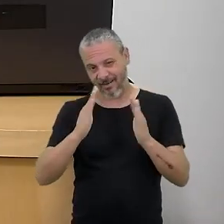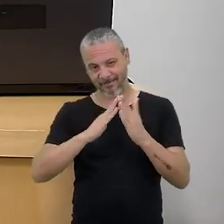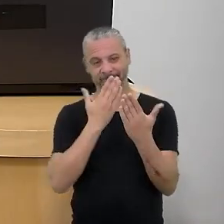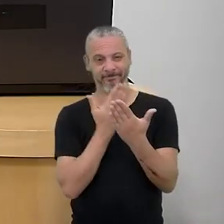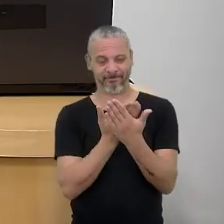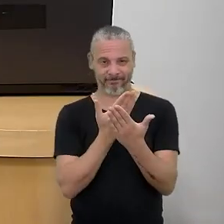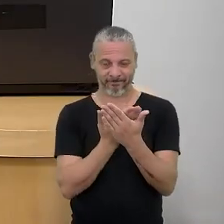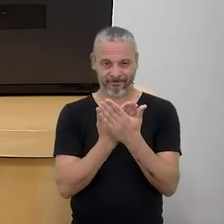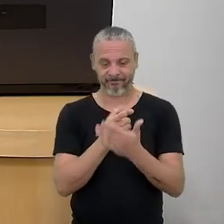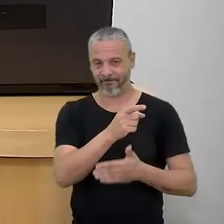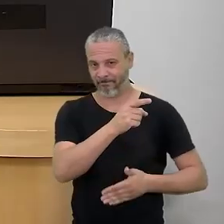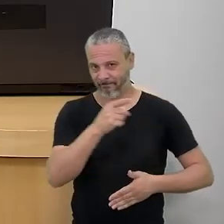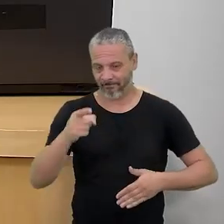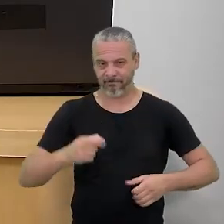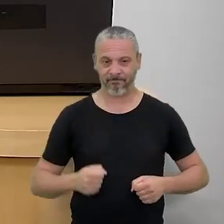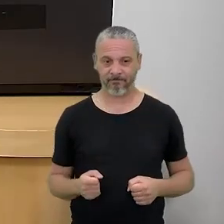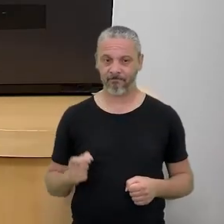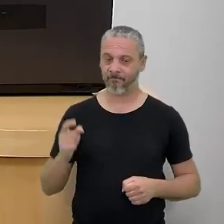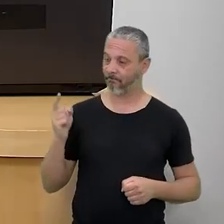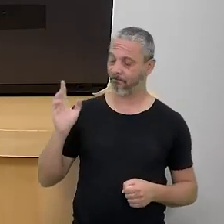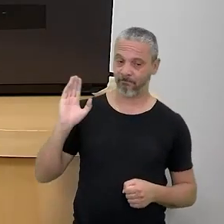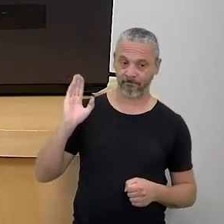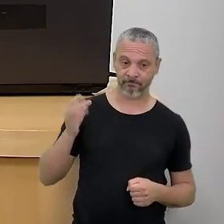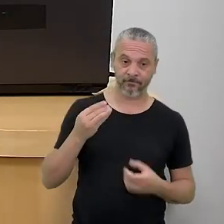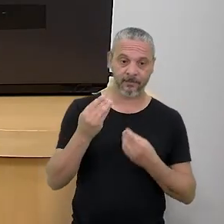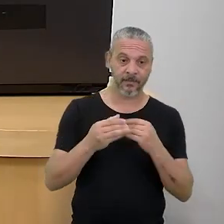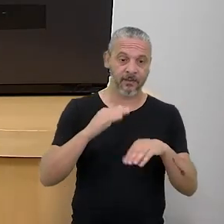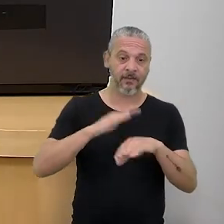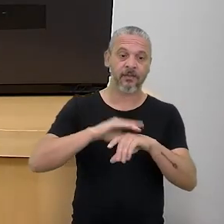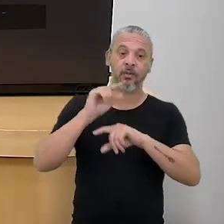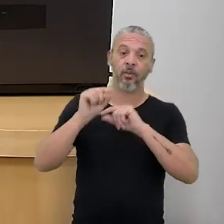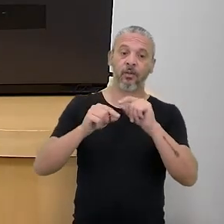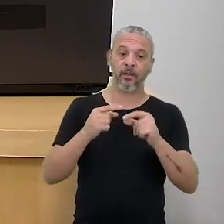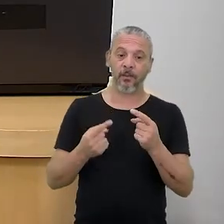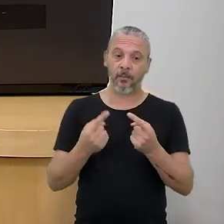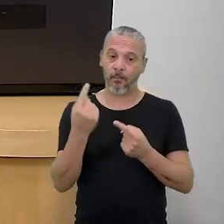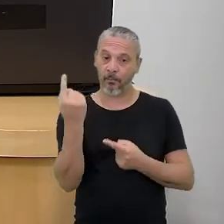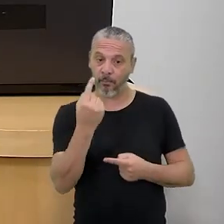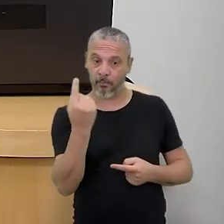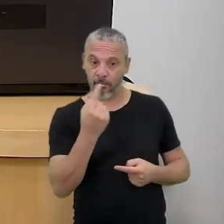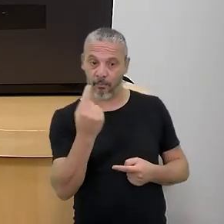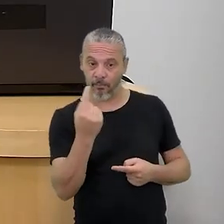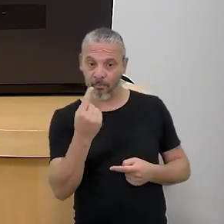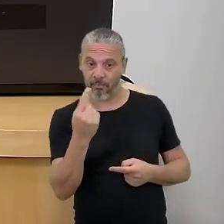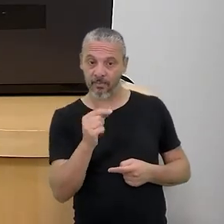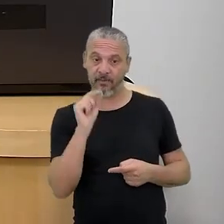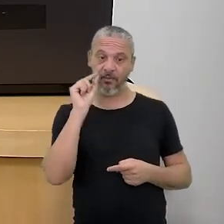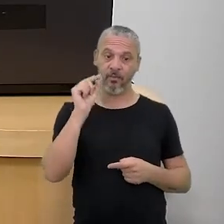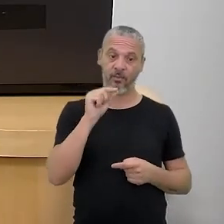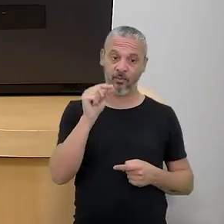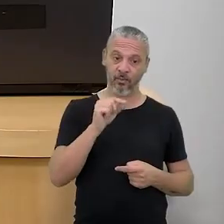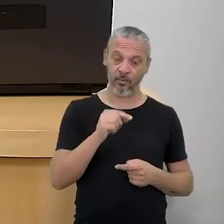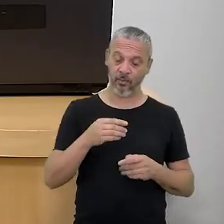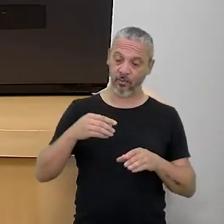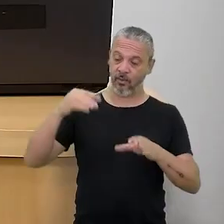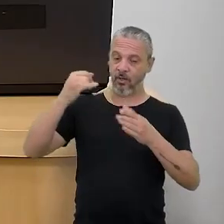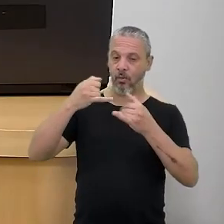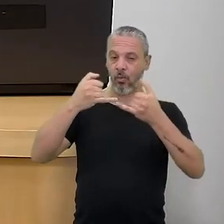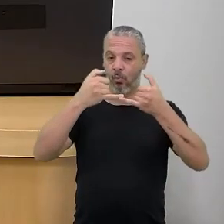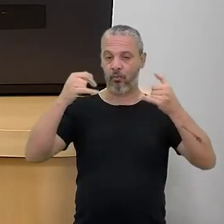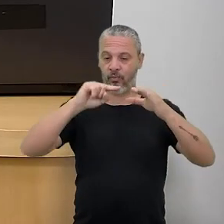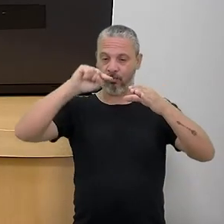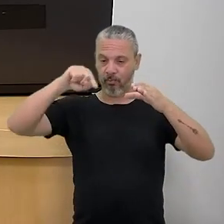escola de vocês. Então, tem o servomotor. O que eu vou fazer primeiro? Então, eu vou passar primeiro a